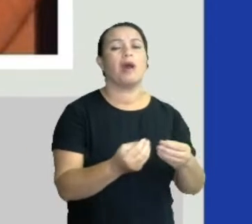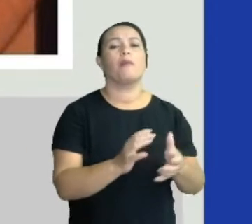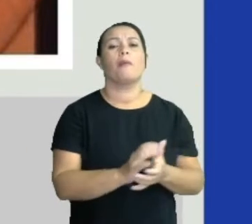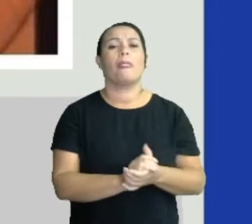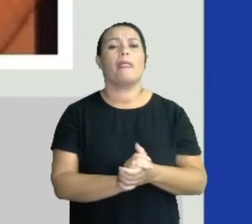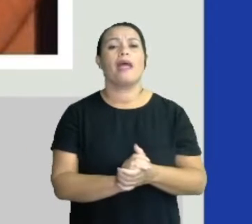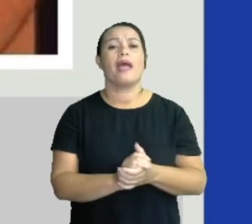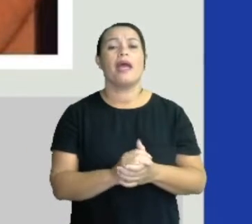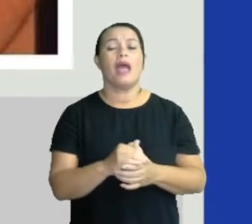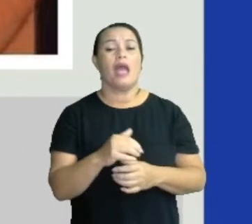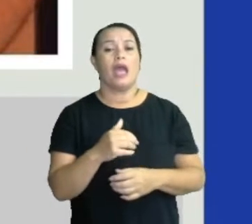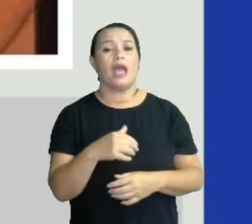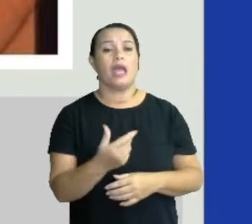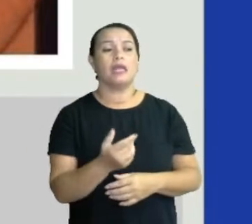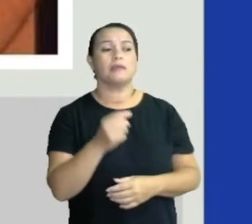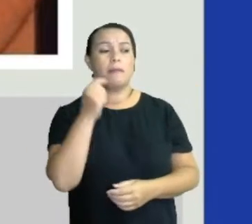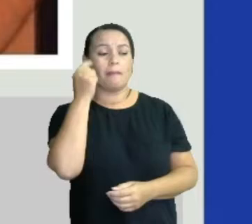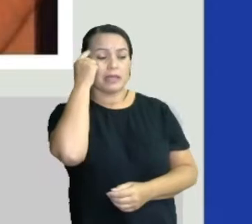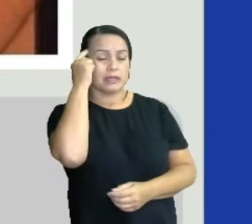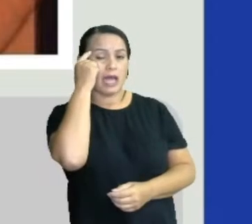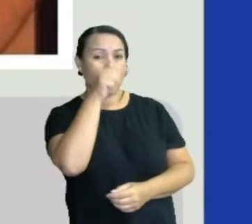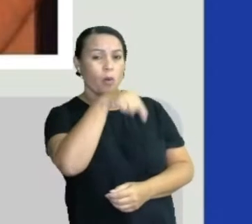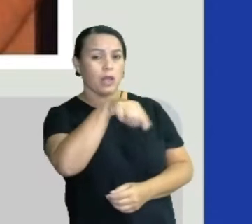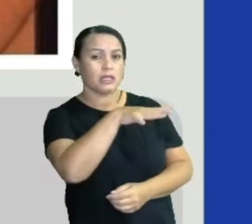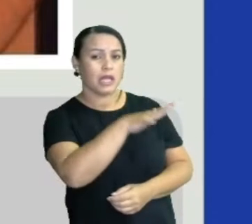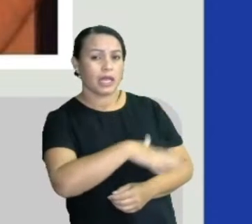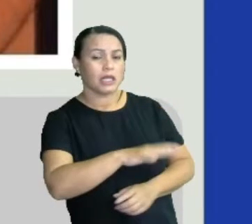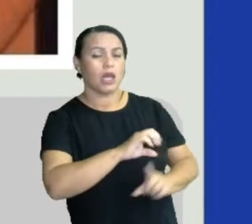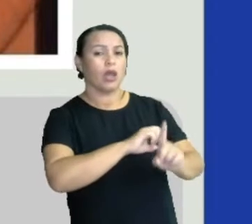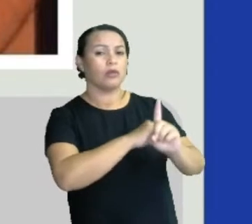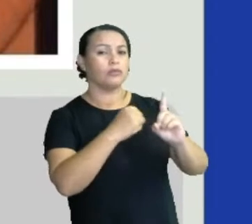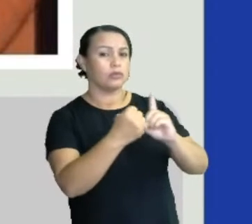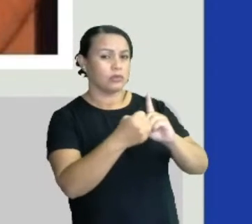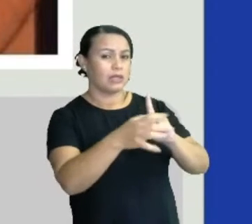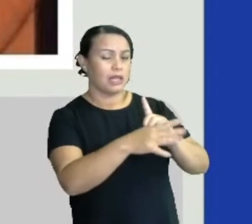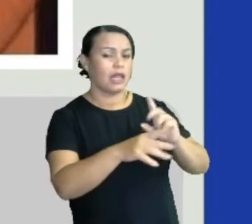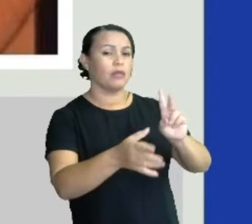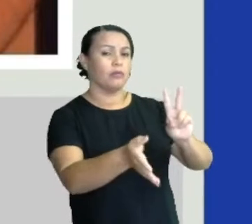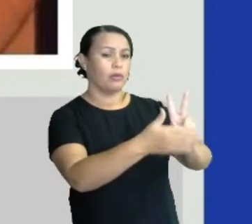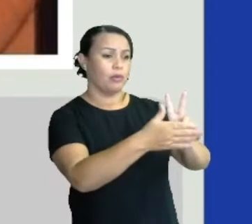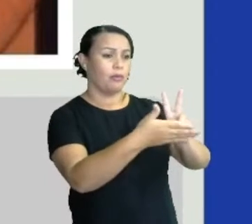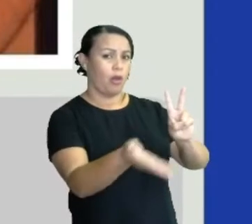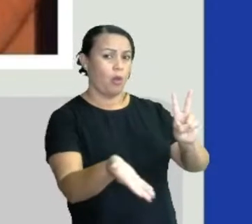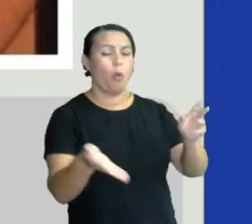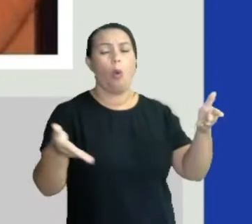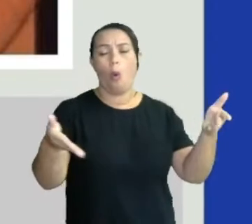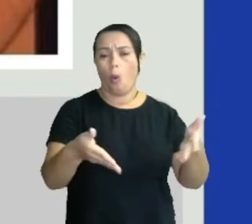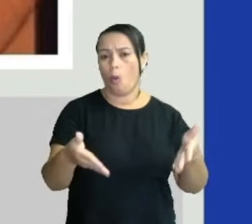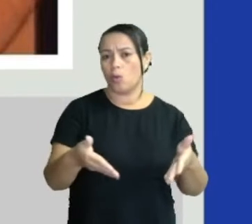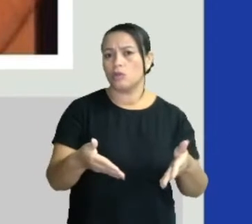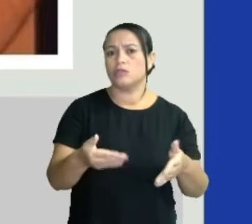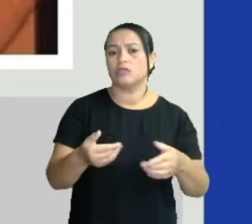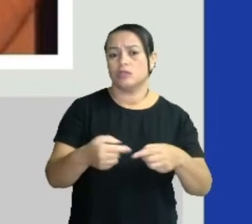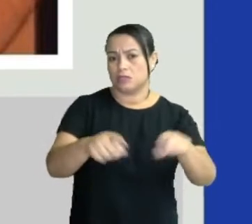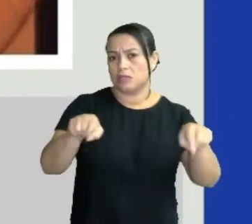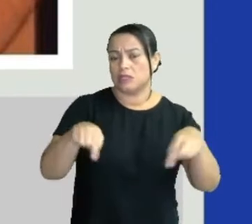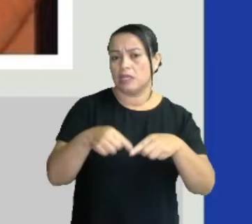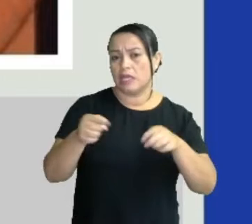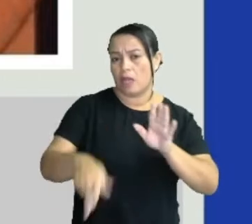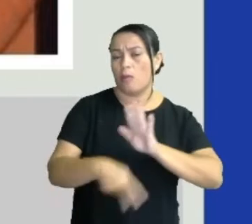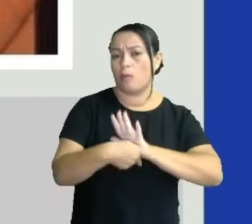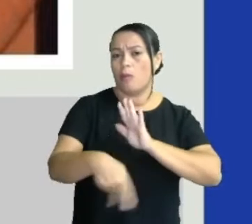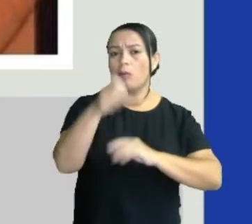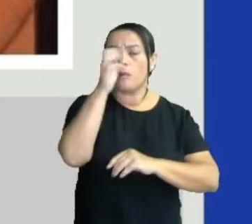eles estabeleceram aqui no território onde hoje compreende-se o Brasil,